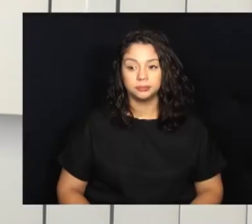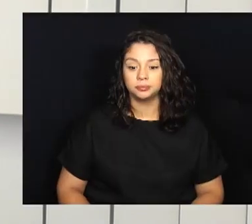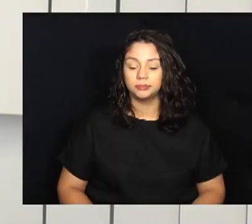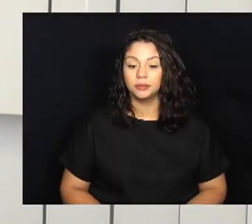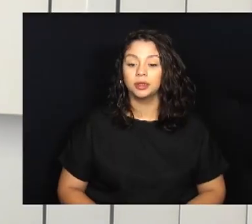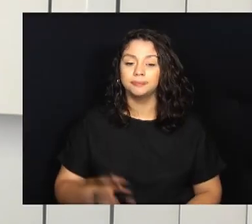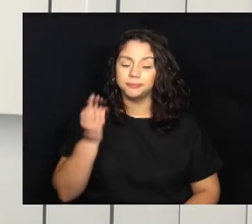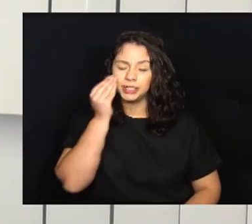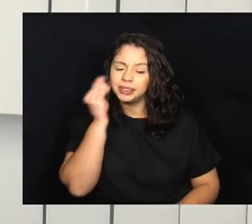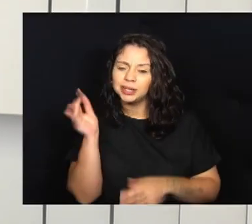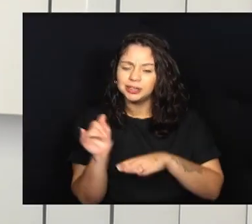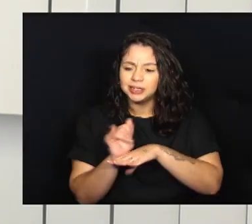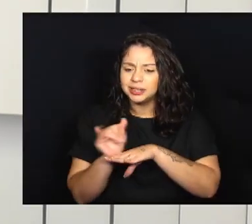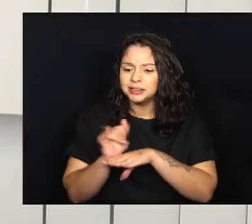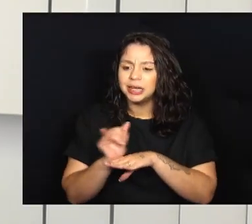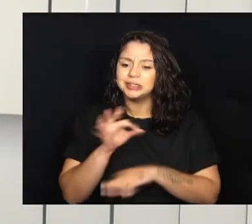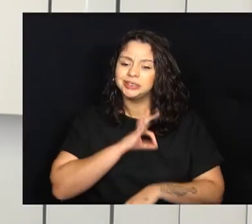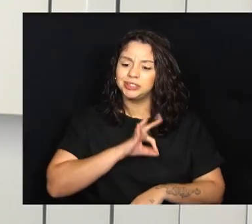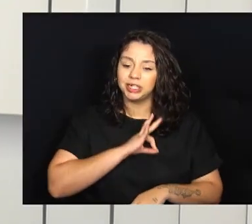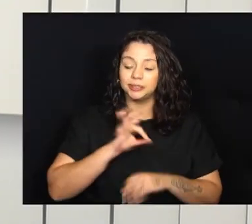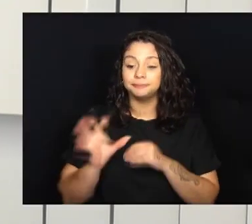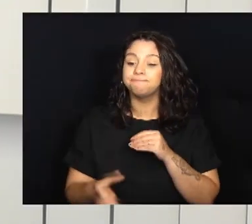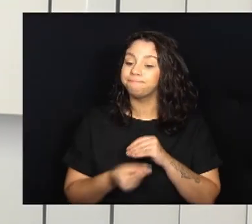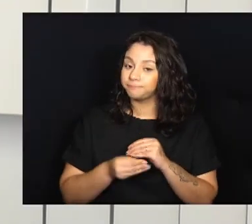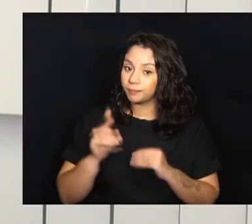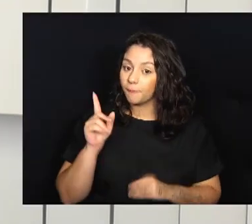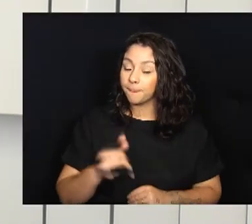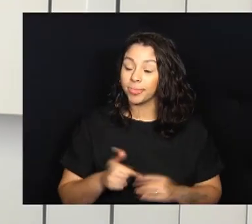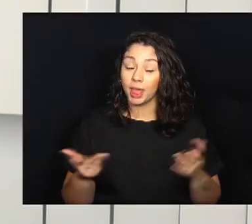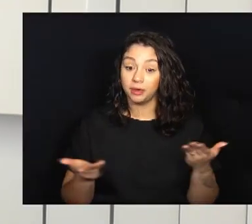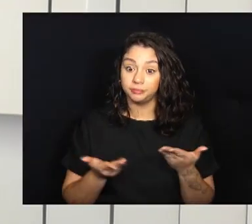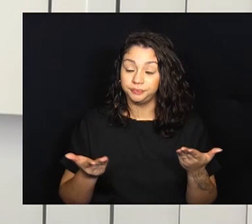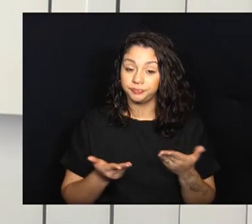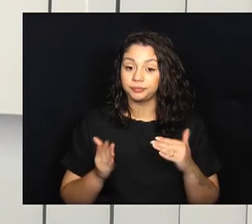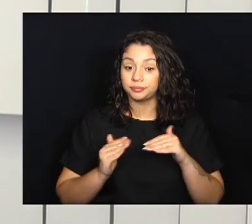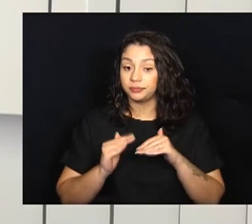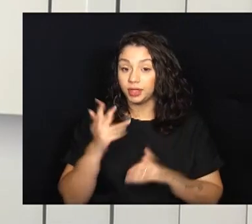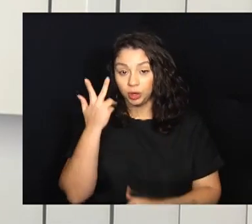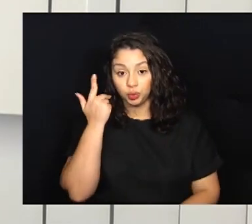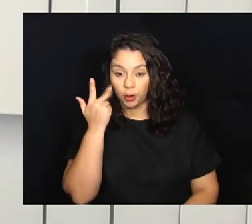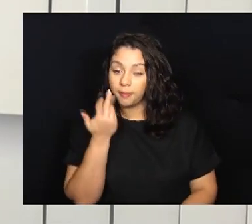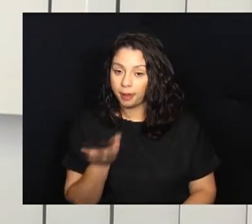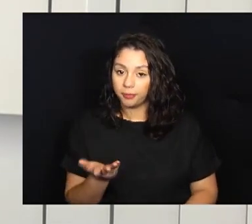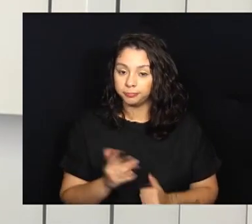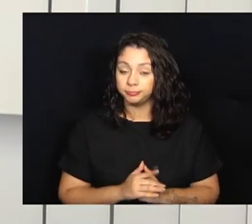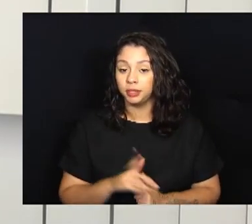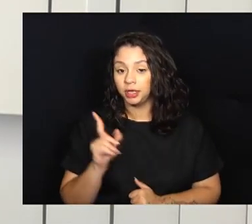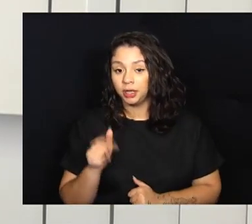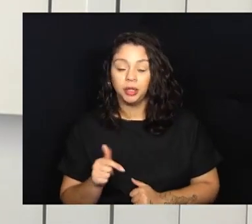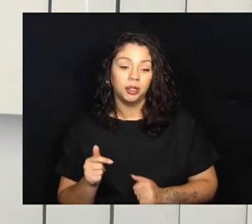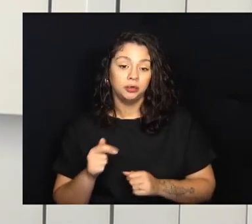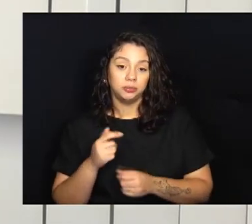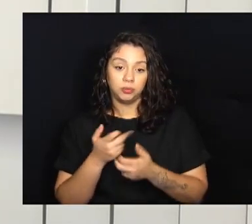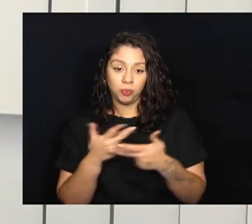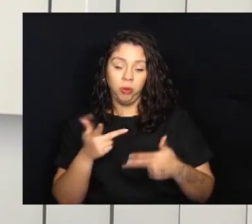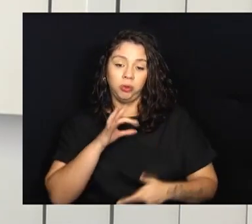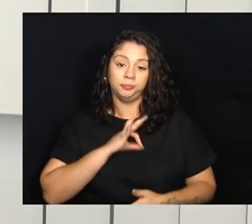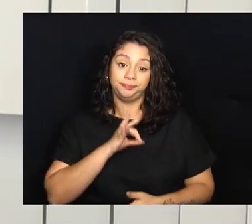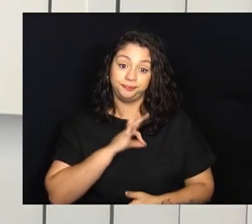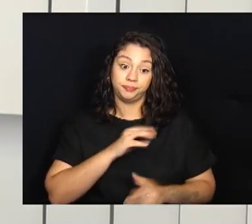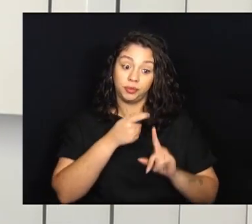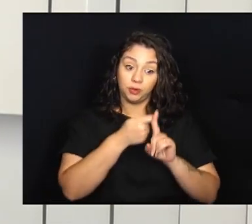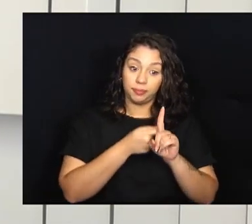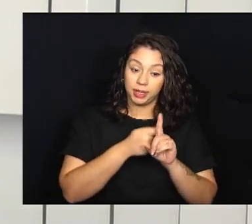Buscar formas de fazer renda extra está se tornando cada vez mais comum, seja para complementar o salário do